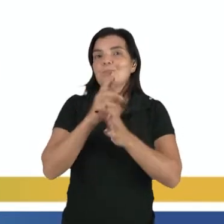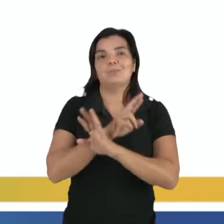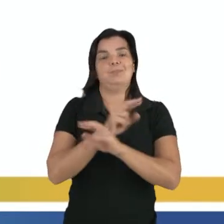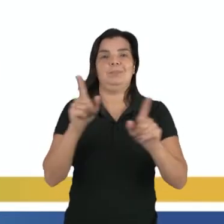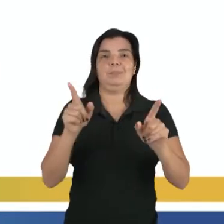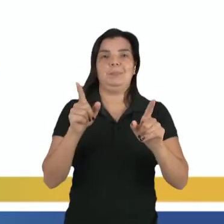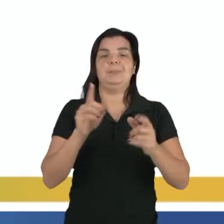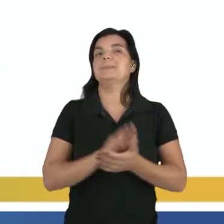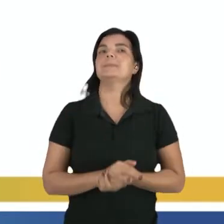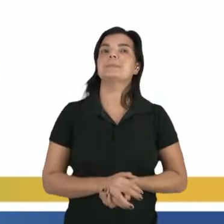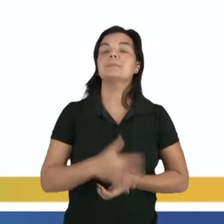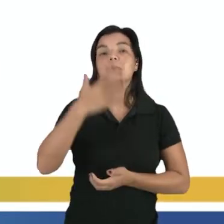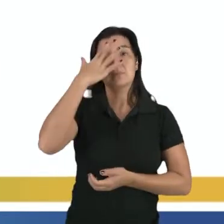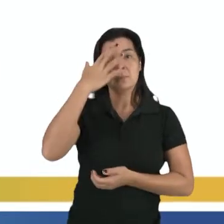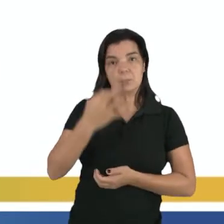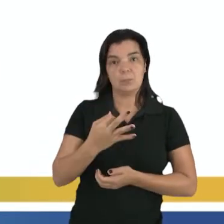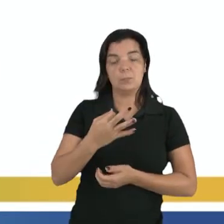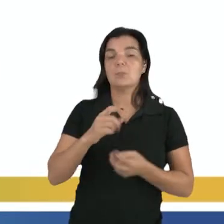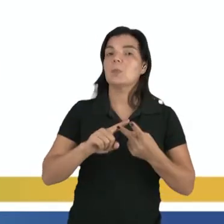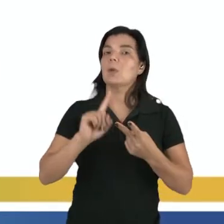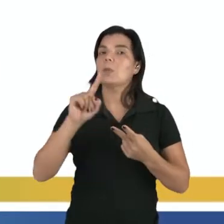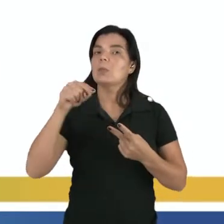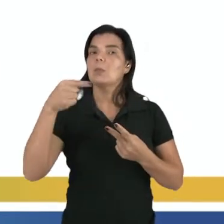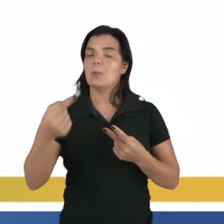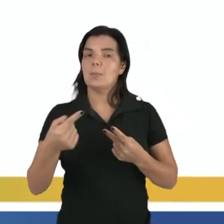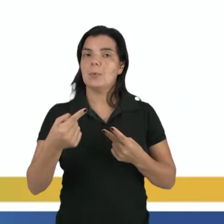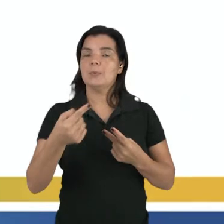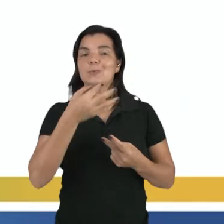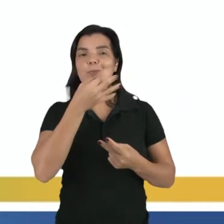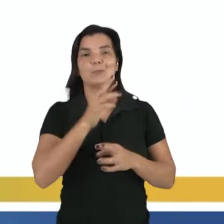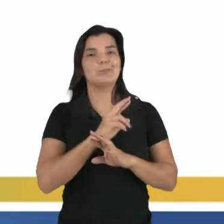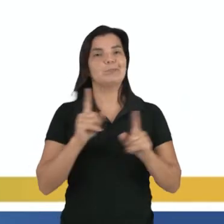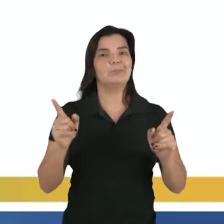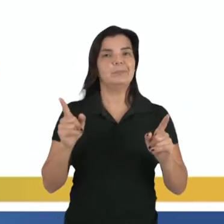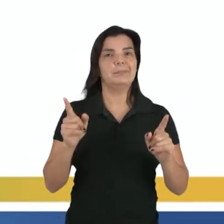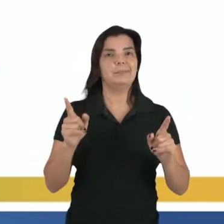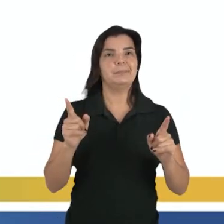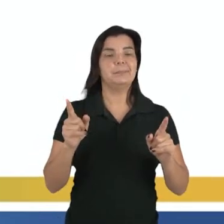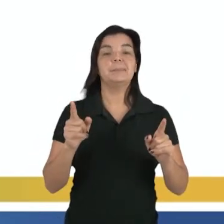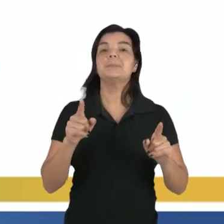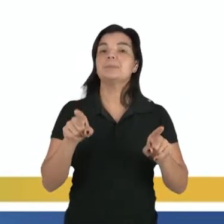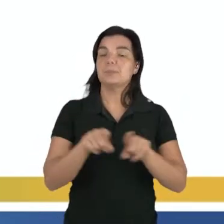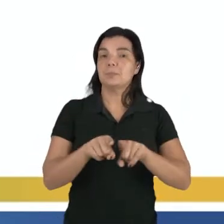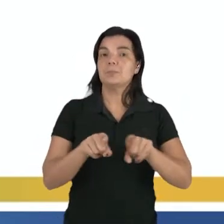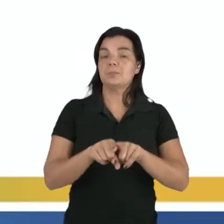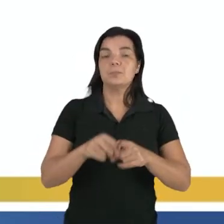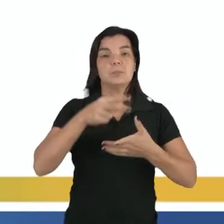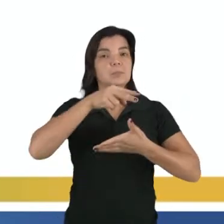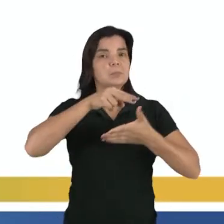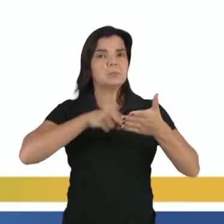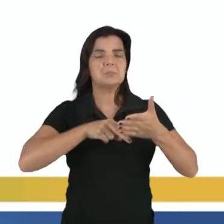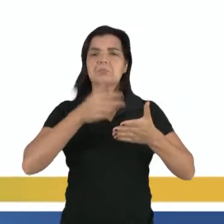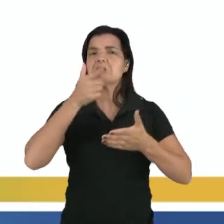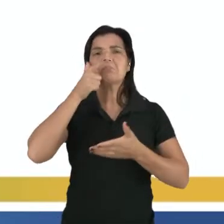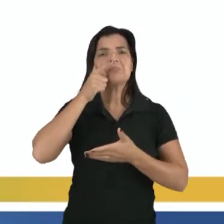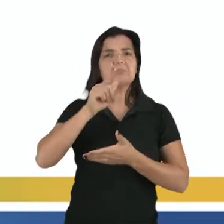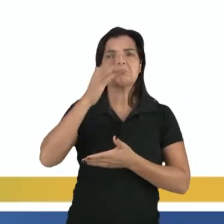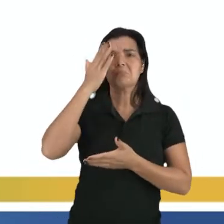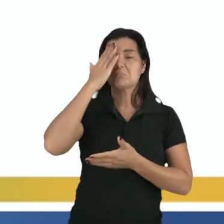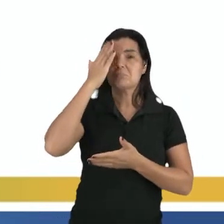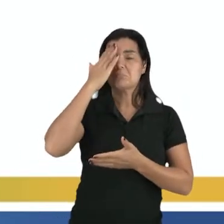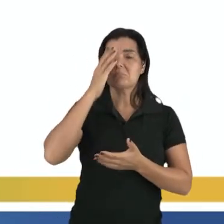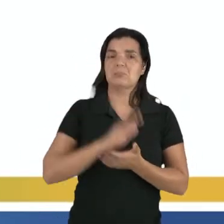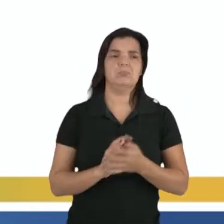contradizer. Ou seja, afirmar e depois desafirmar. Que aí o leitor ele não vai